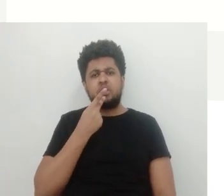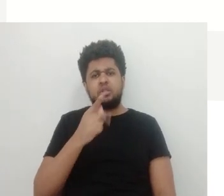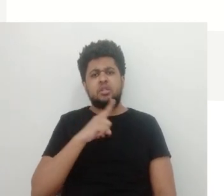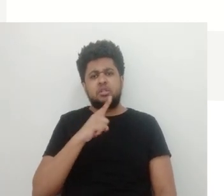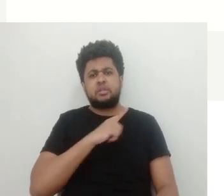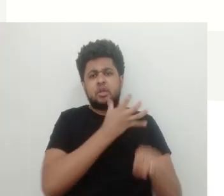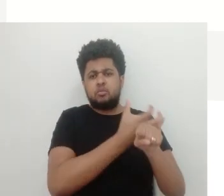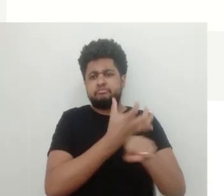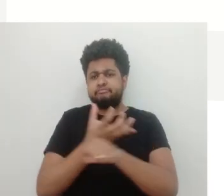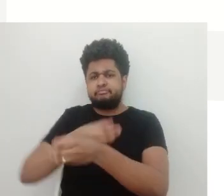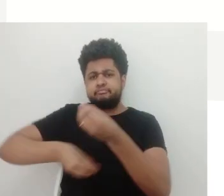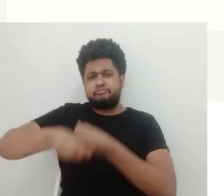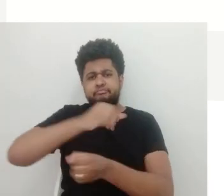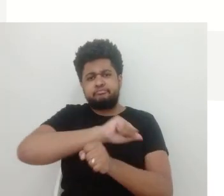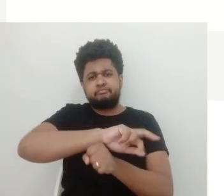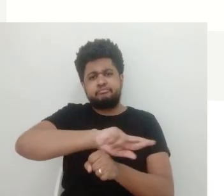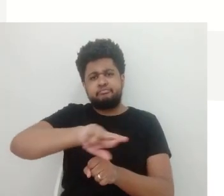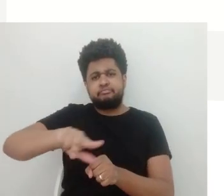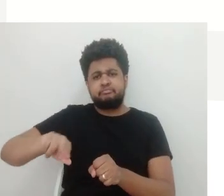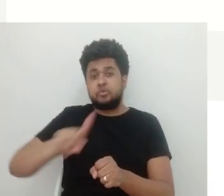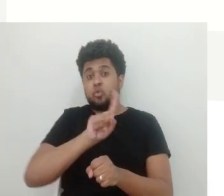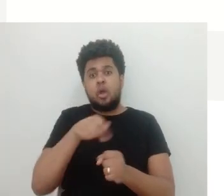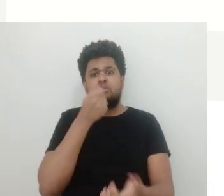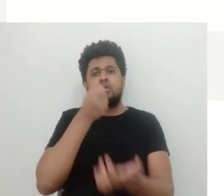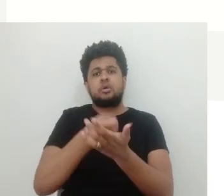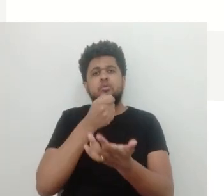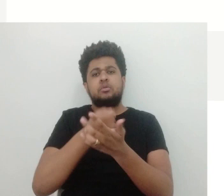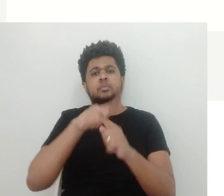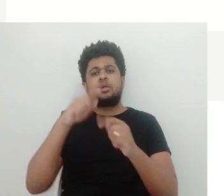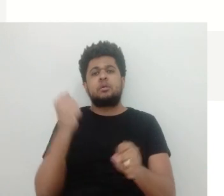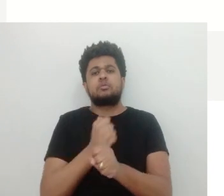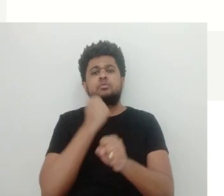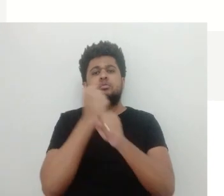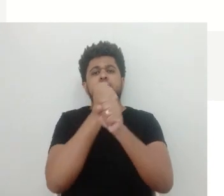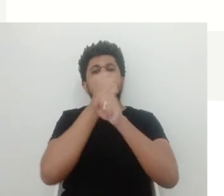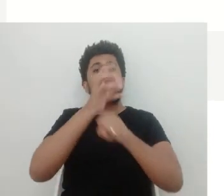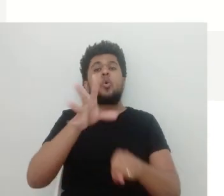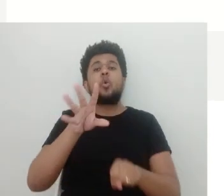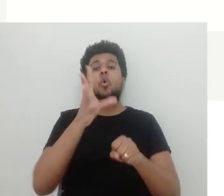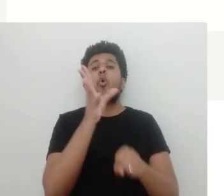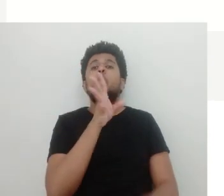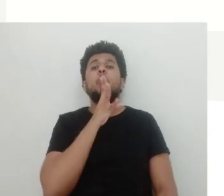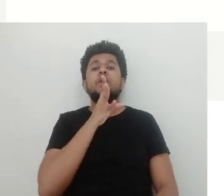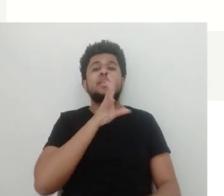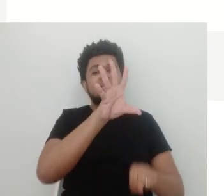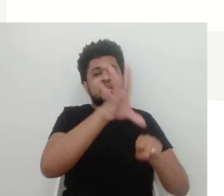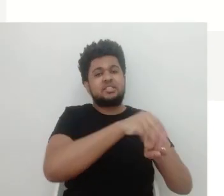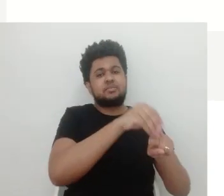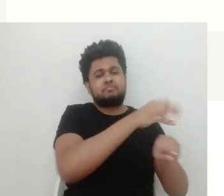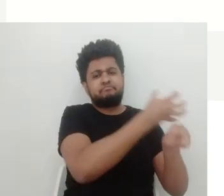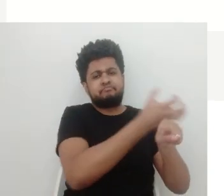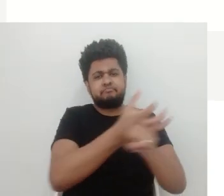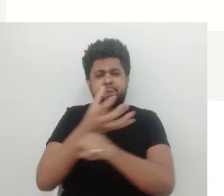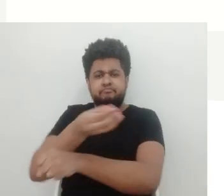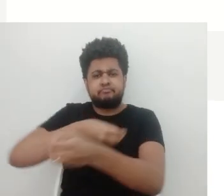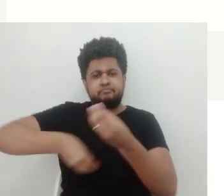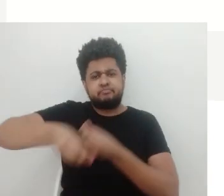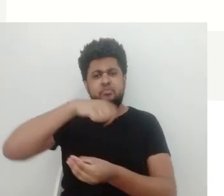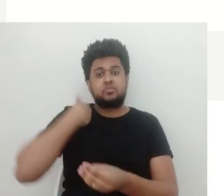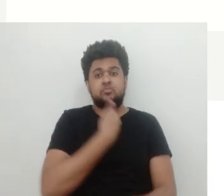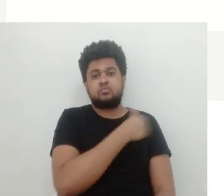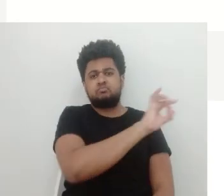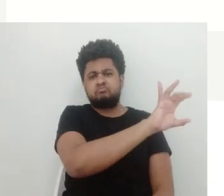Né? Então, não invento, essa palavra já existe em algumas áreas, sintopia, né? Do grego